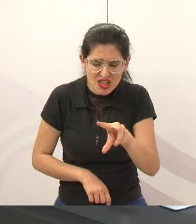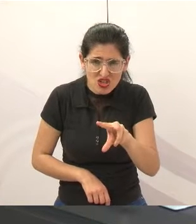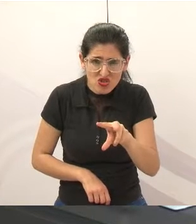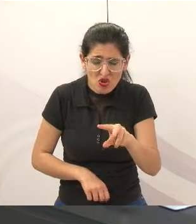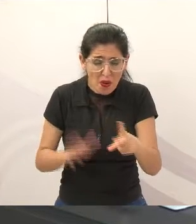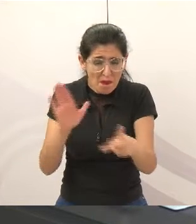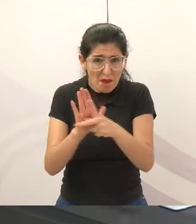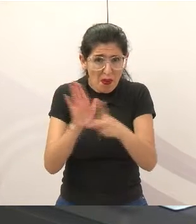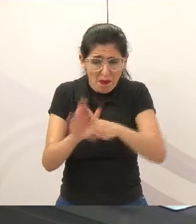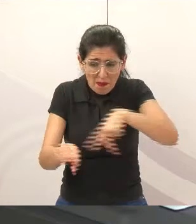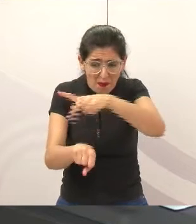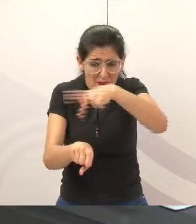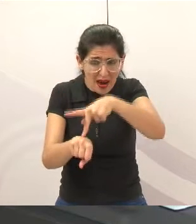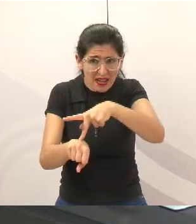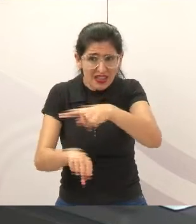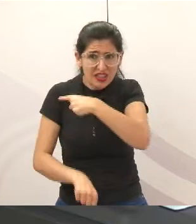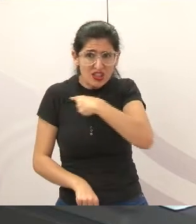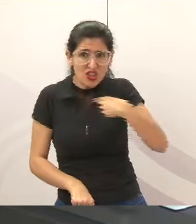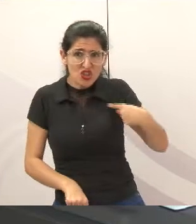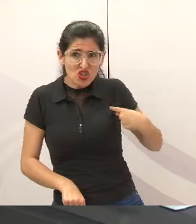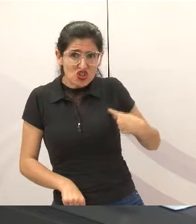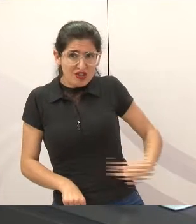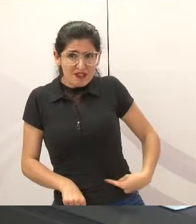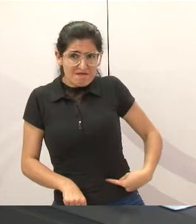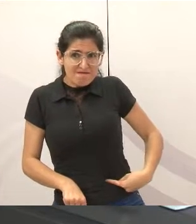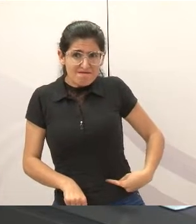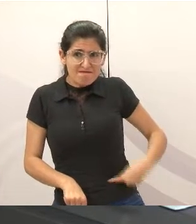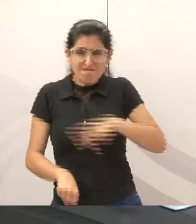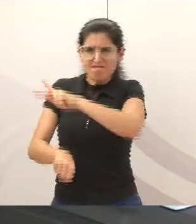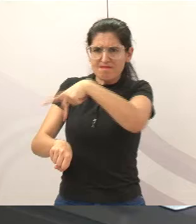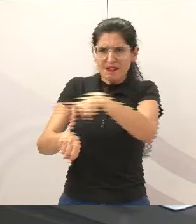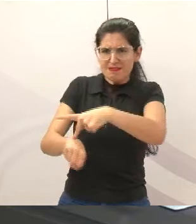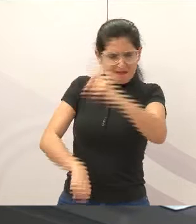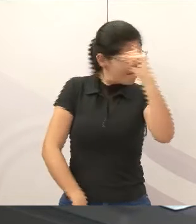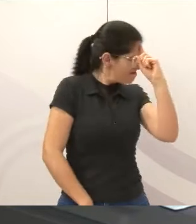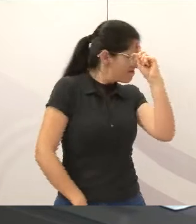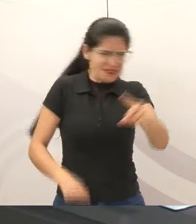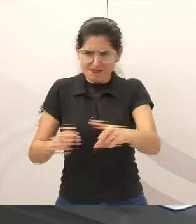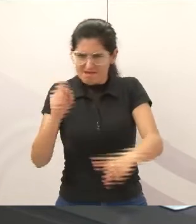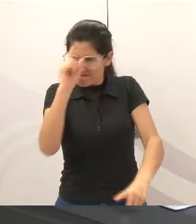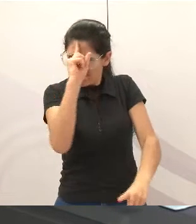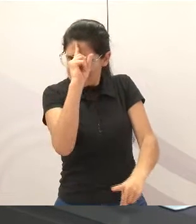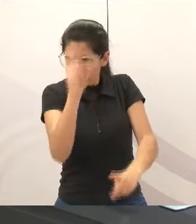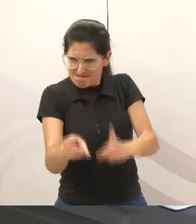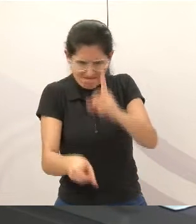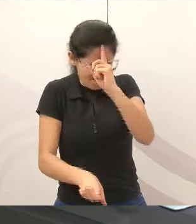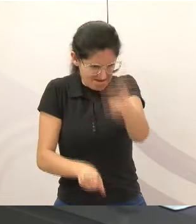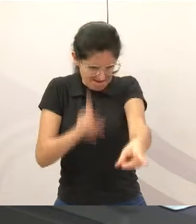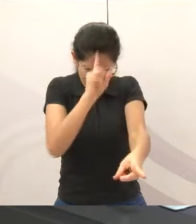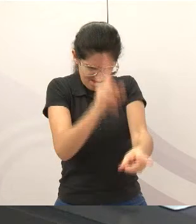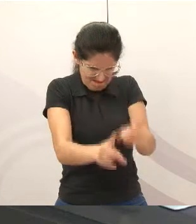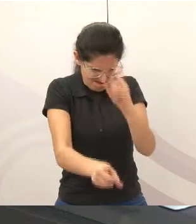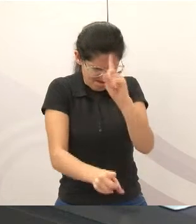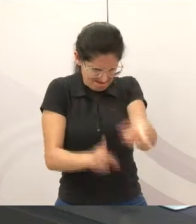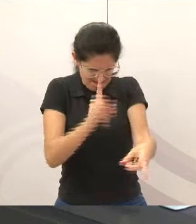fabricado pelo país comunista? A questão é o seguinte, a gente sabe que essa resposta realmente